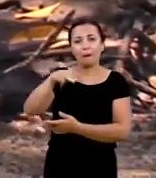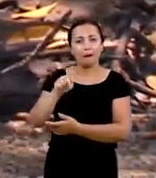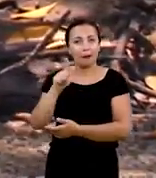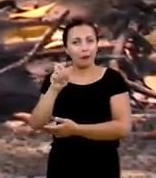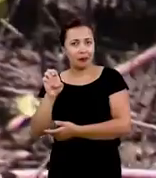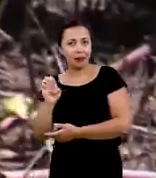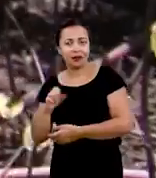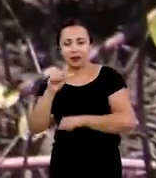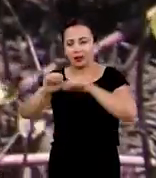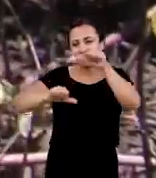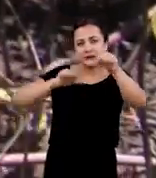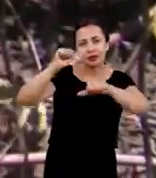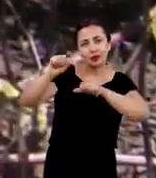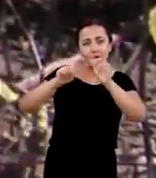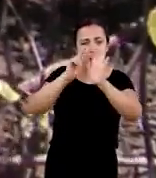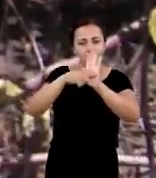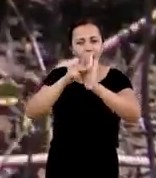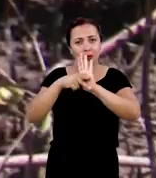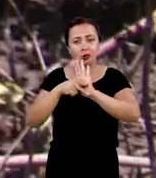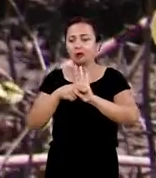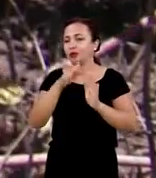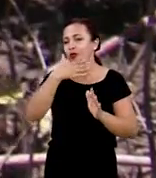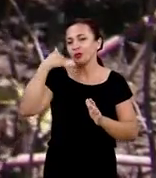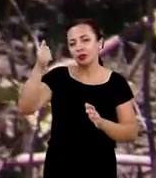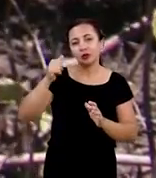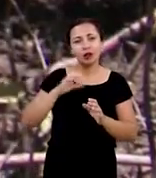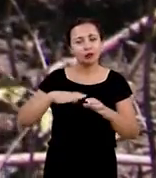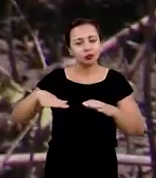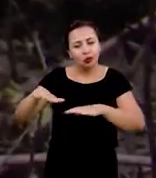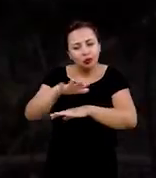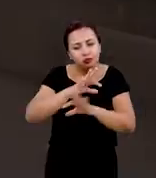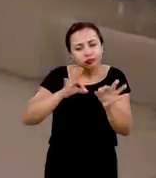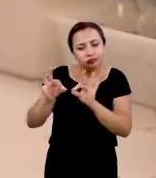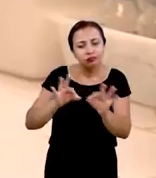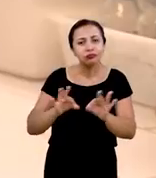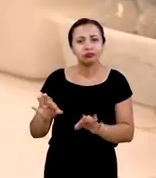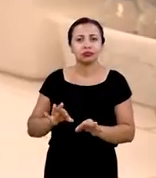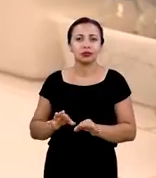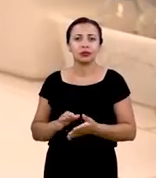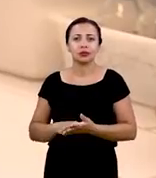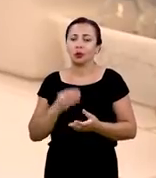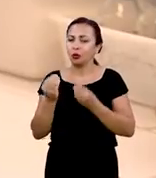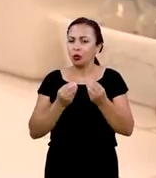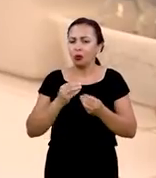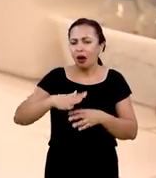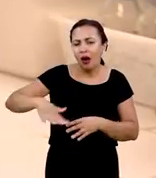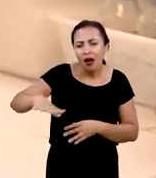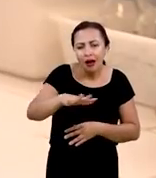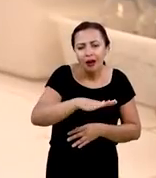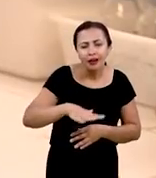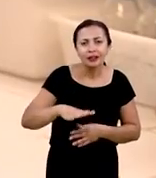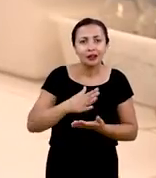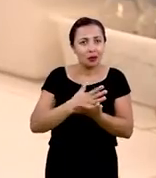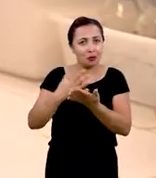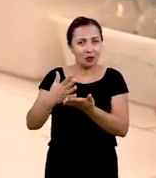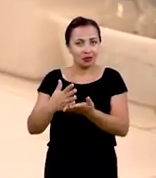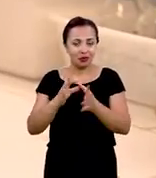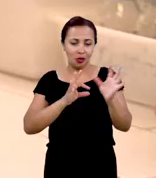Rio Pacoti e desenvolvem um projeto de recuperação desse ecossistema. Como é uma área que está recuperando,